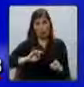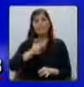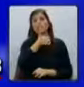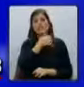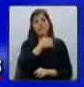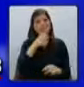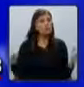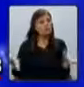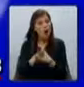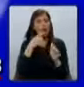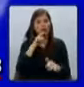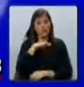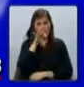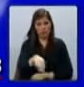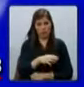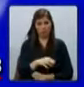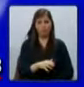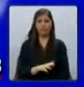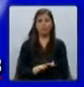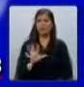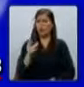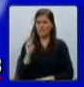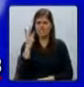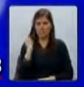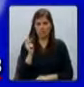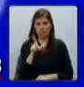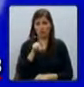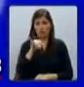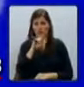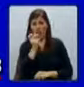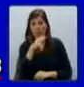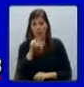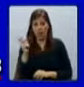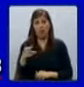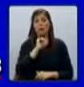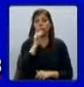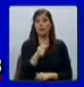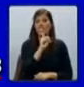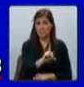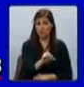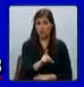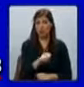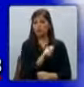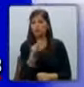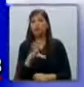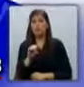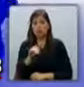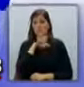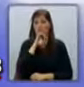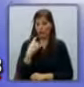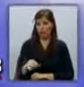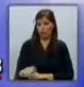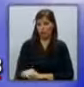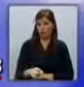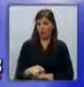se passaram quase três anos desde Liliana ficou sem seis dos dez filhos naquele momento eu